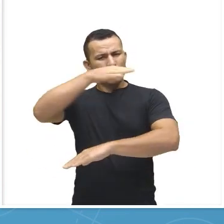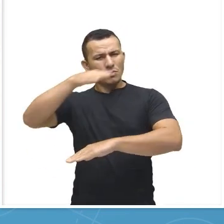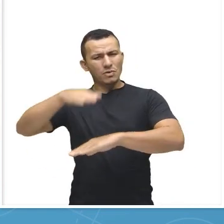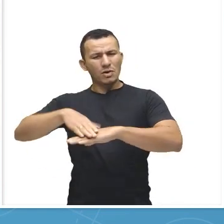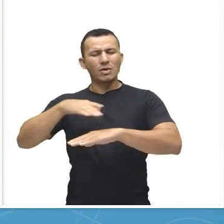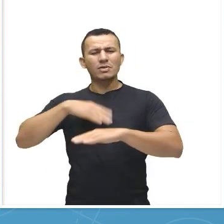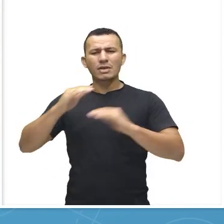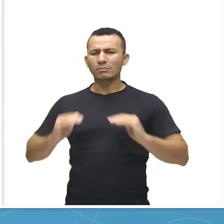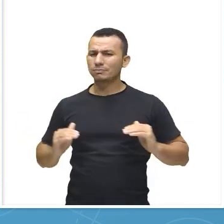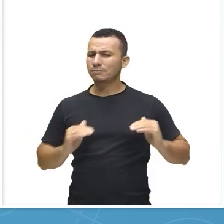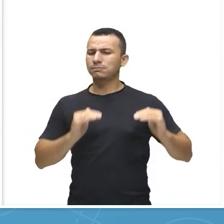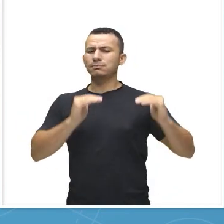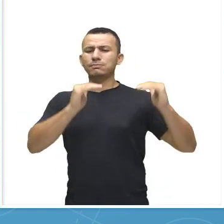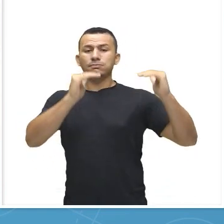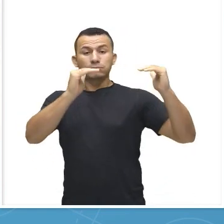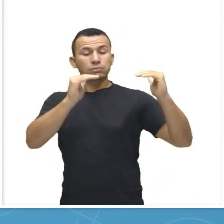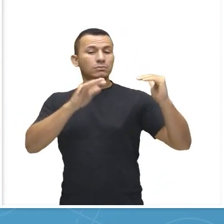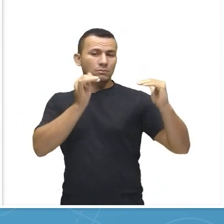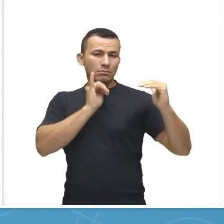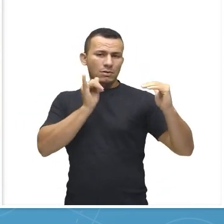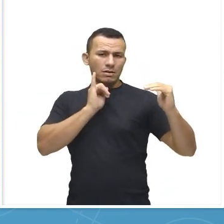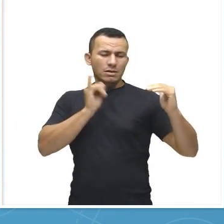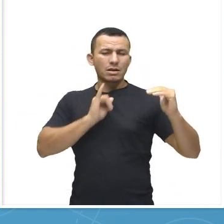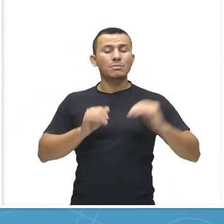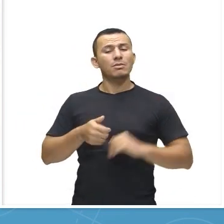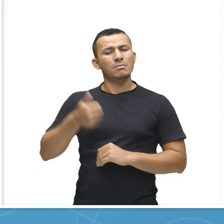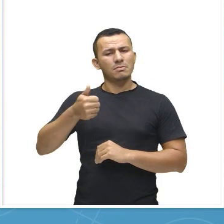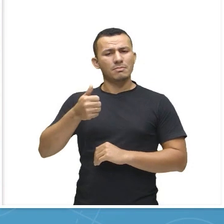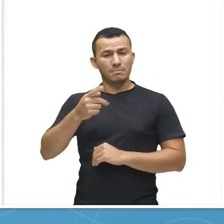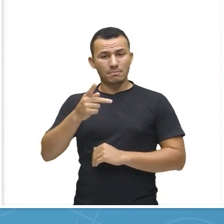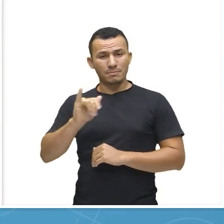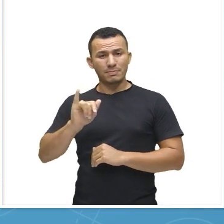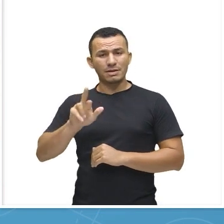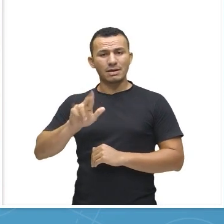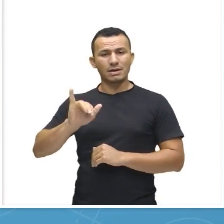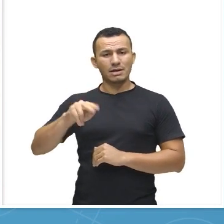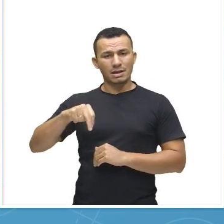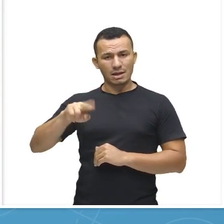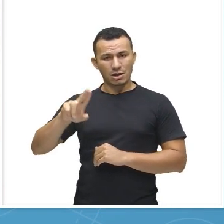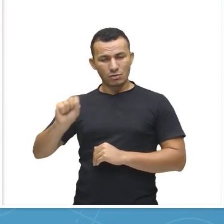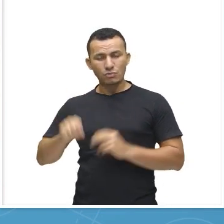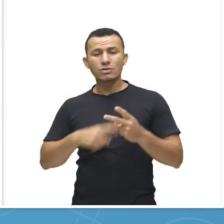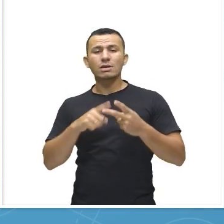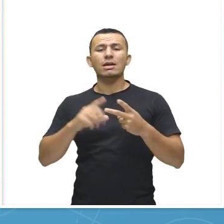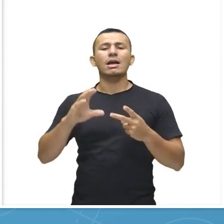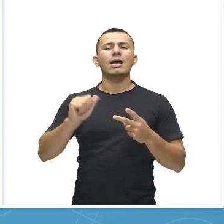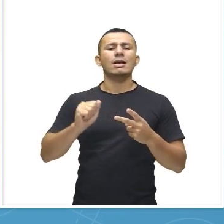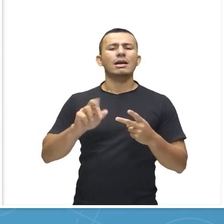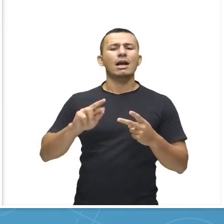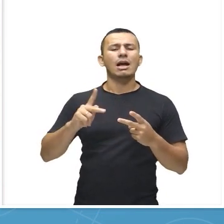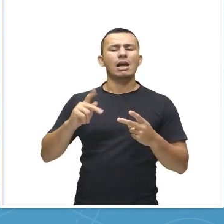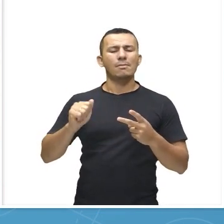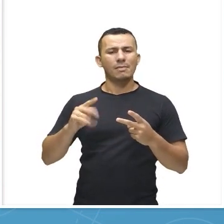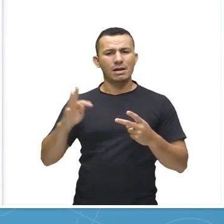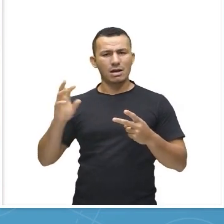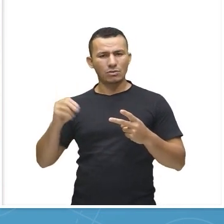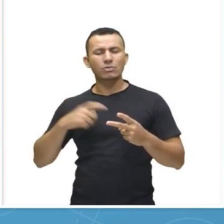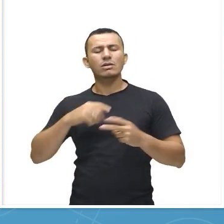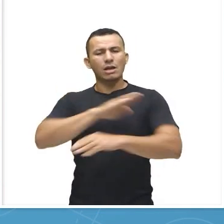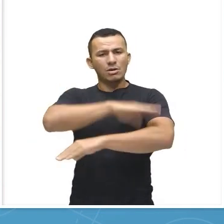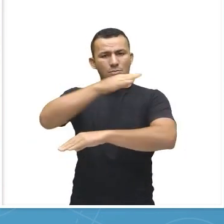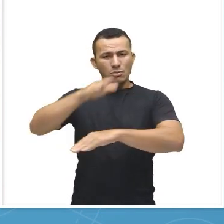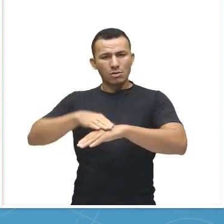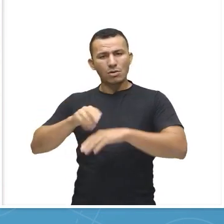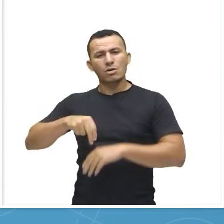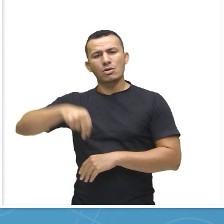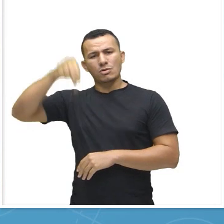elevadas altitudes, como, por exemplo, os Pirineus e Carpatos. Os planaltos ou montanhas muito antigas situam-se ao norte e no